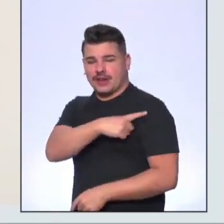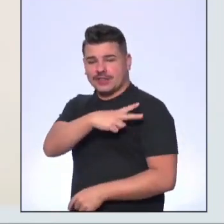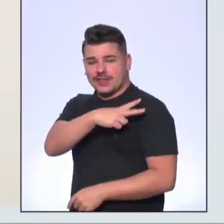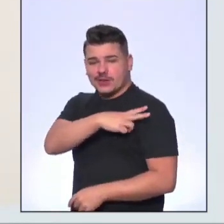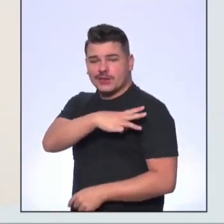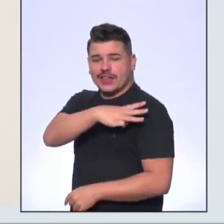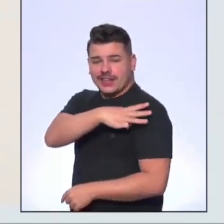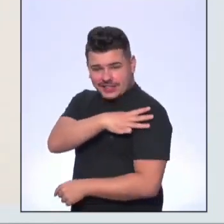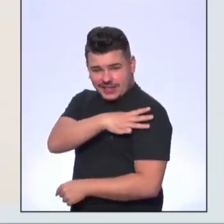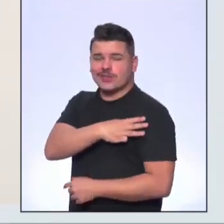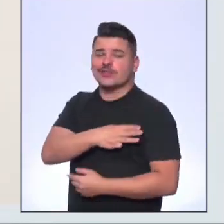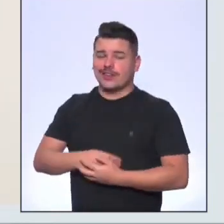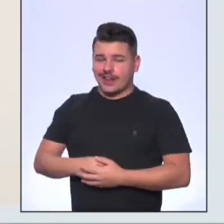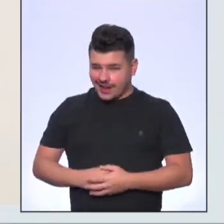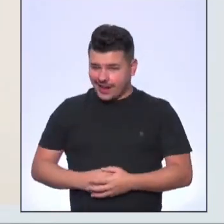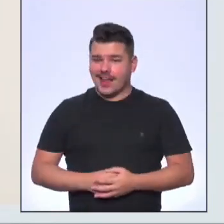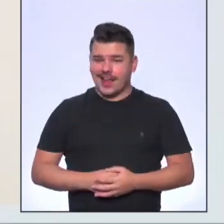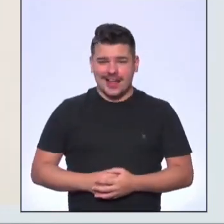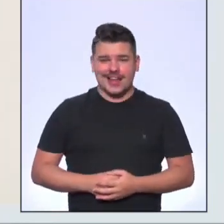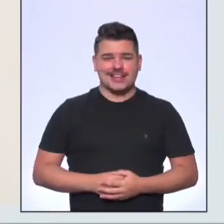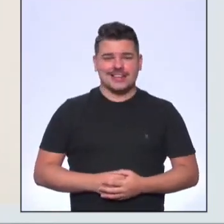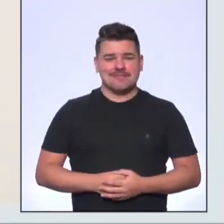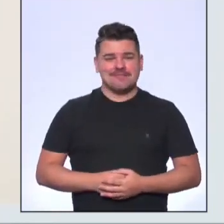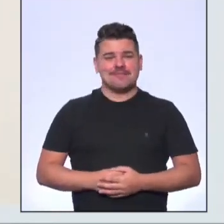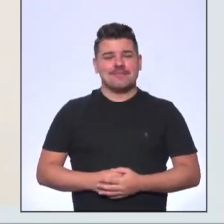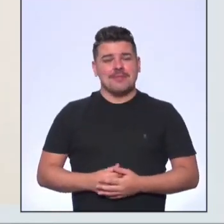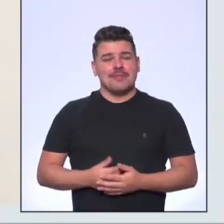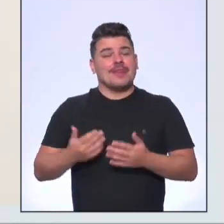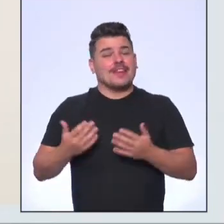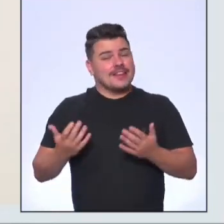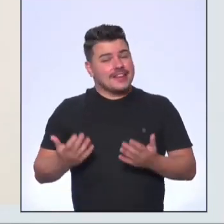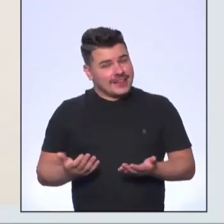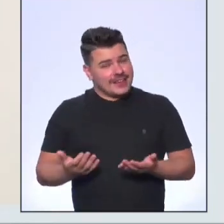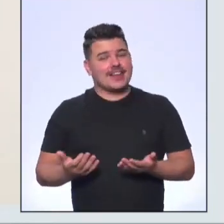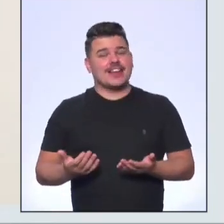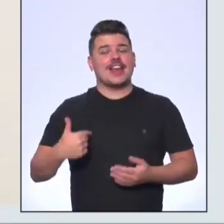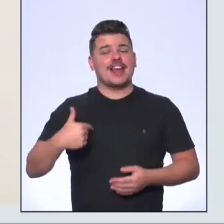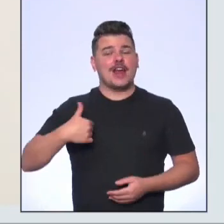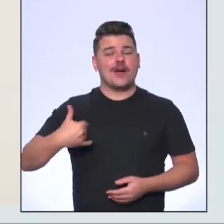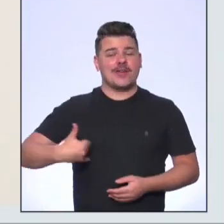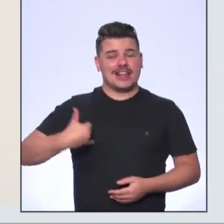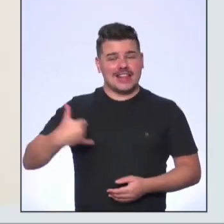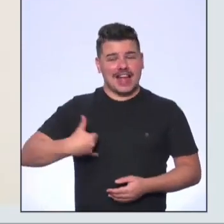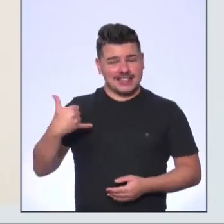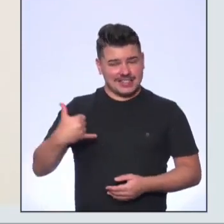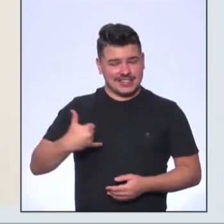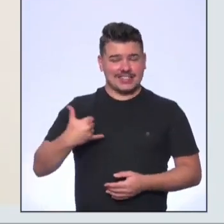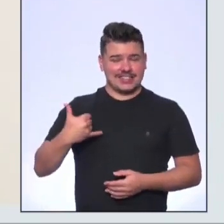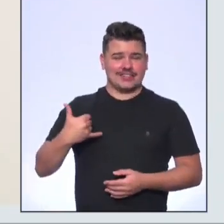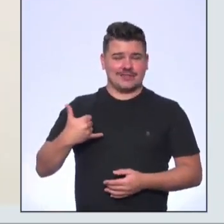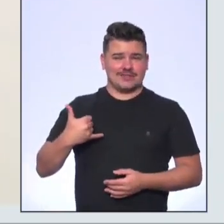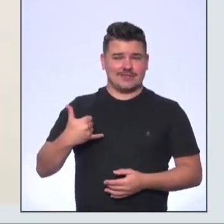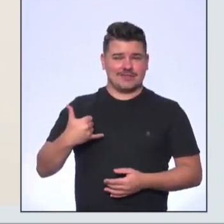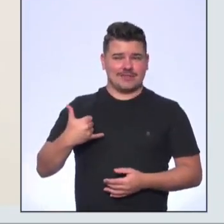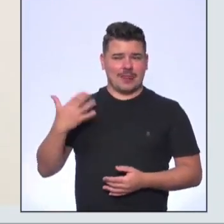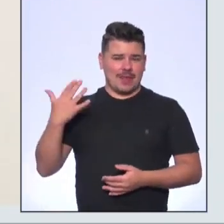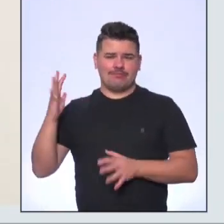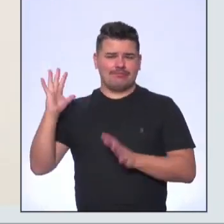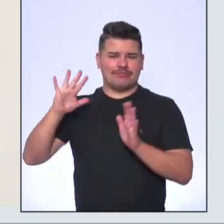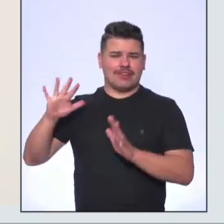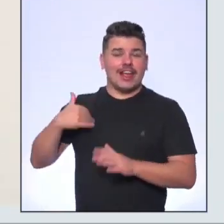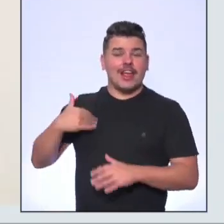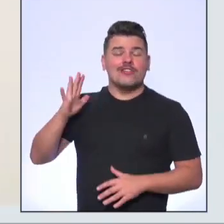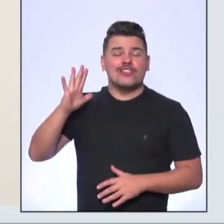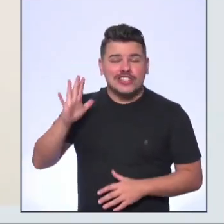ensino médio, beleza? E há uns 3 anos eu também trabalho no